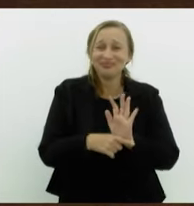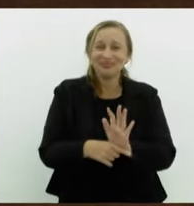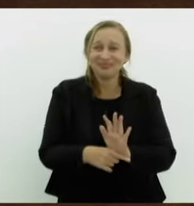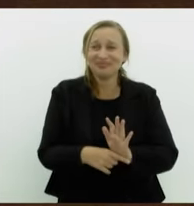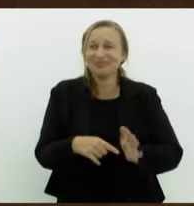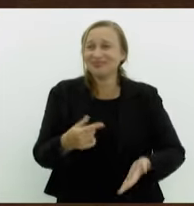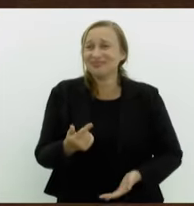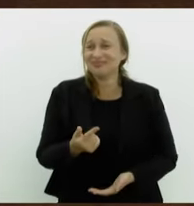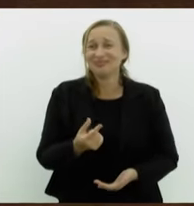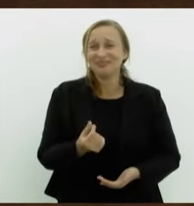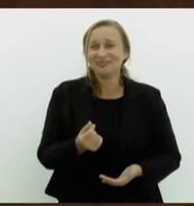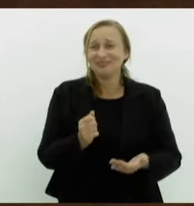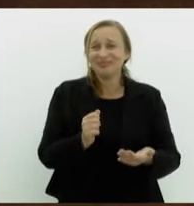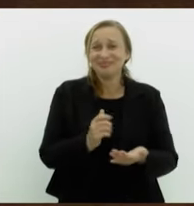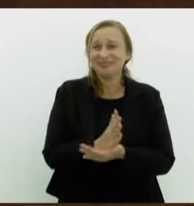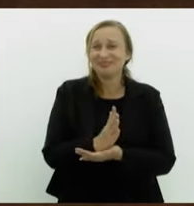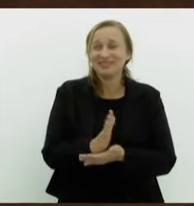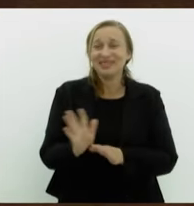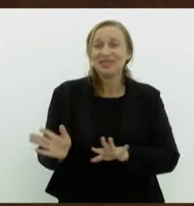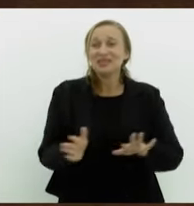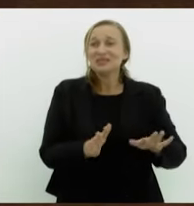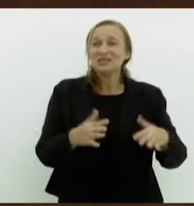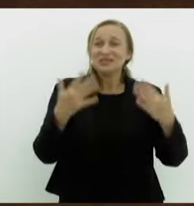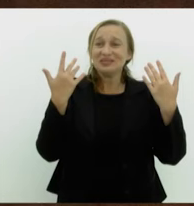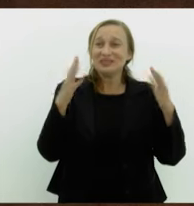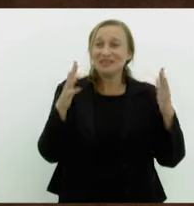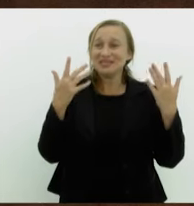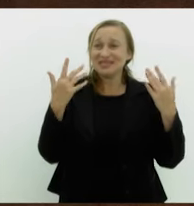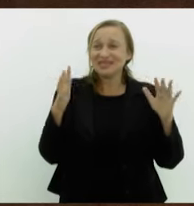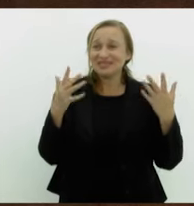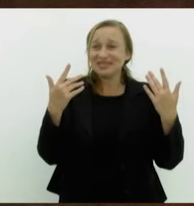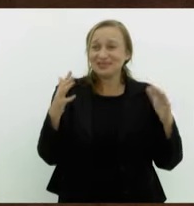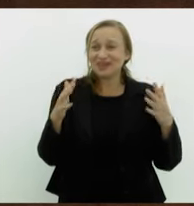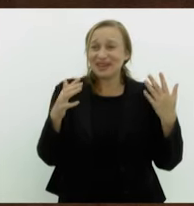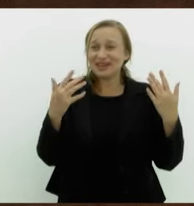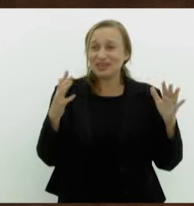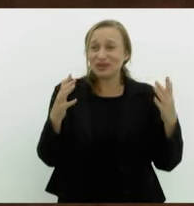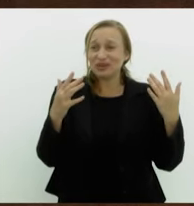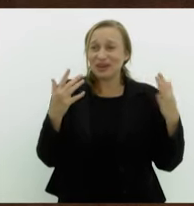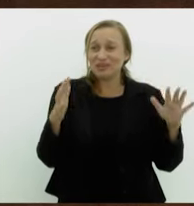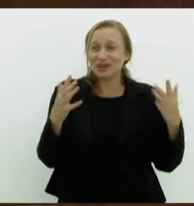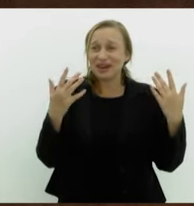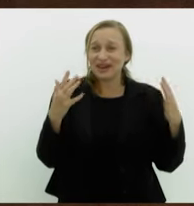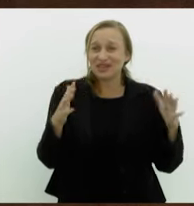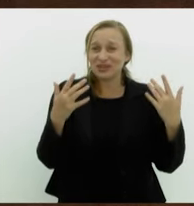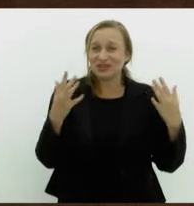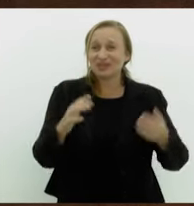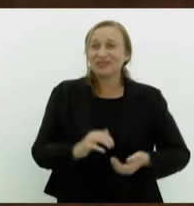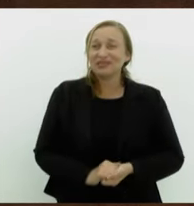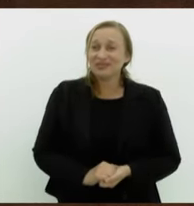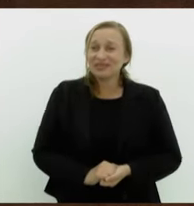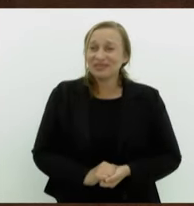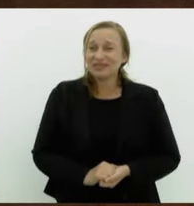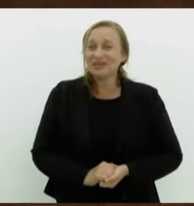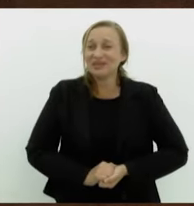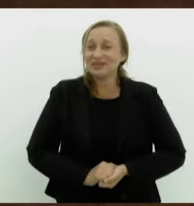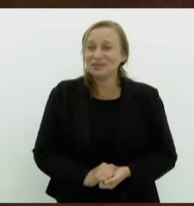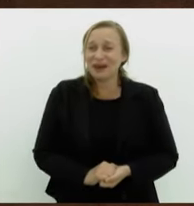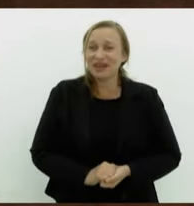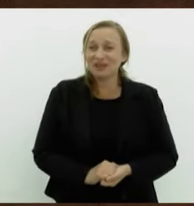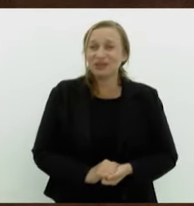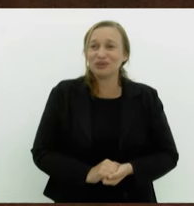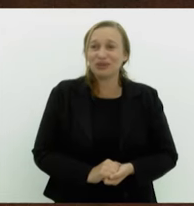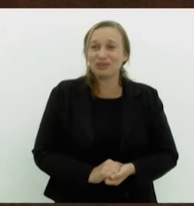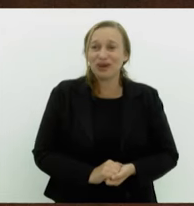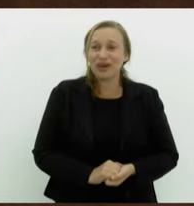Então, e também queria deputado parabenizar... Pra encerrar, só para encerrar, é o seguinte... Os deputados federais, Nicolas Ferreira, junto com o Luiz Felipe Olhões e